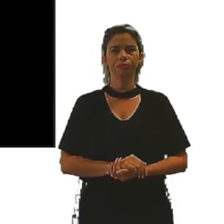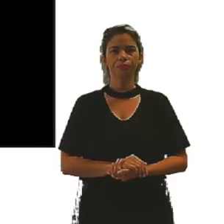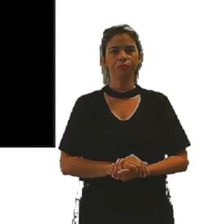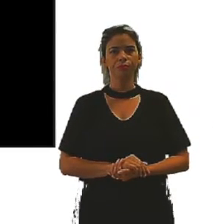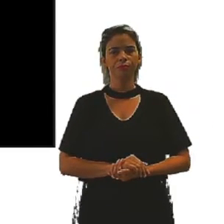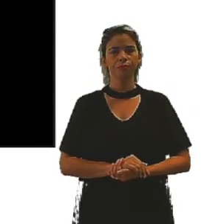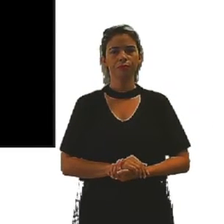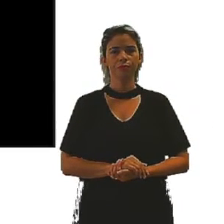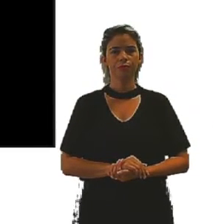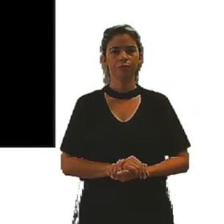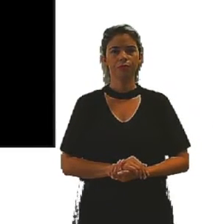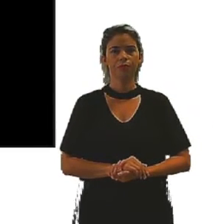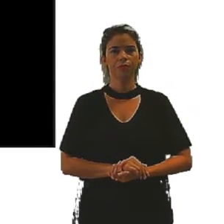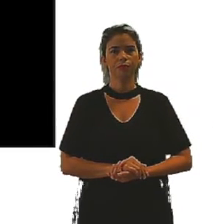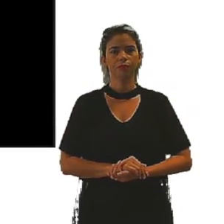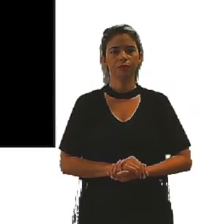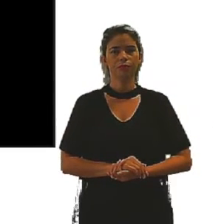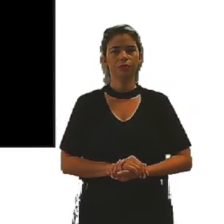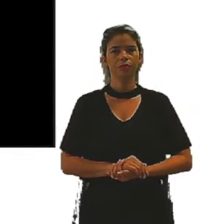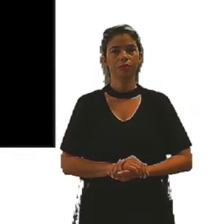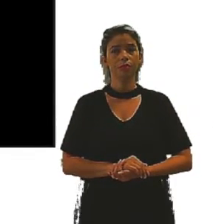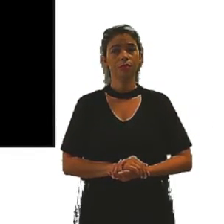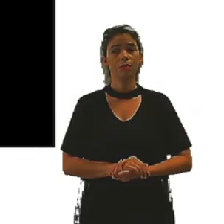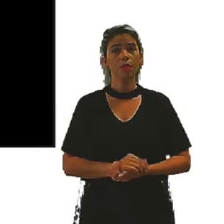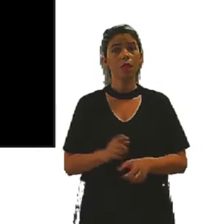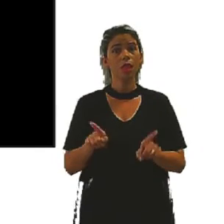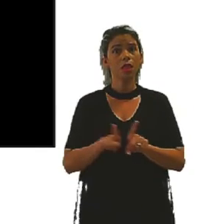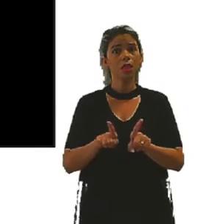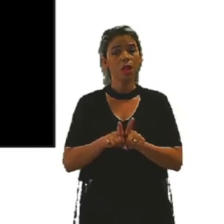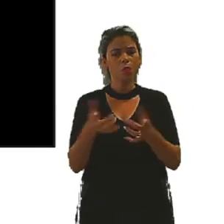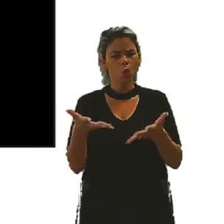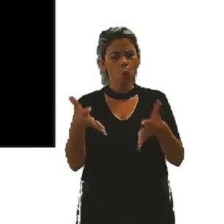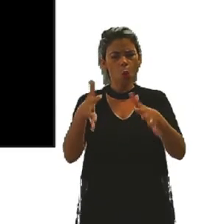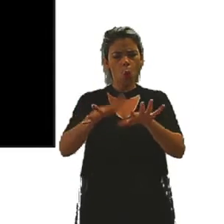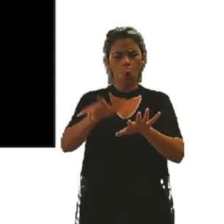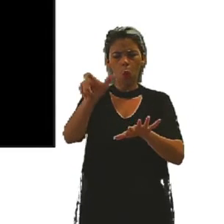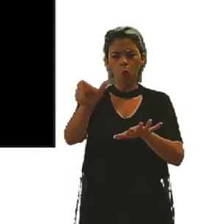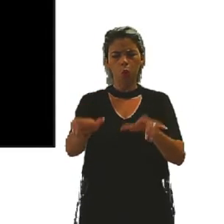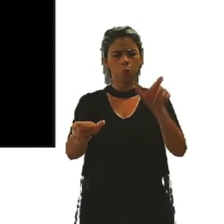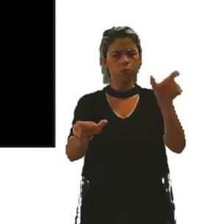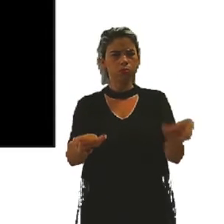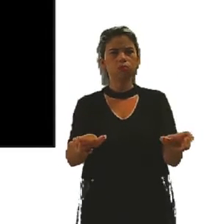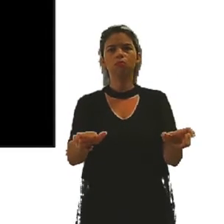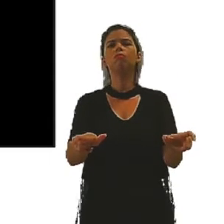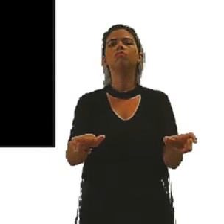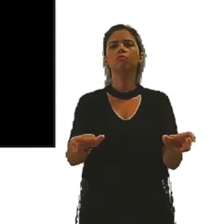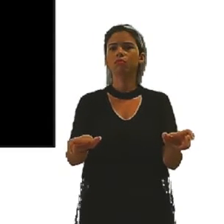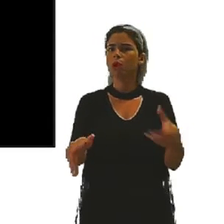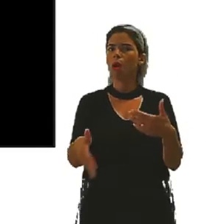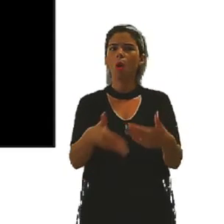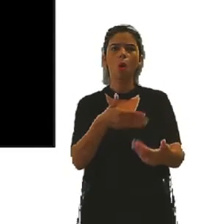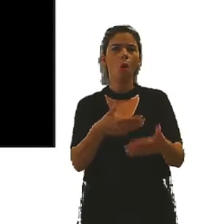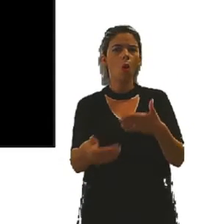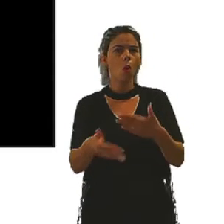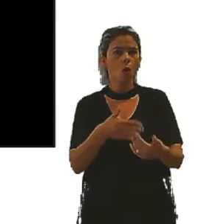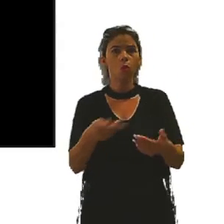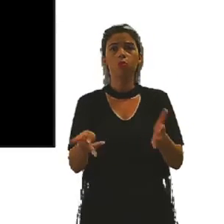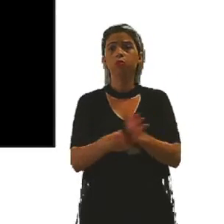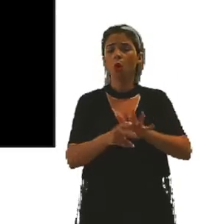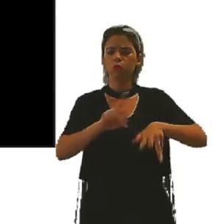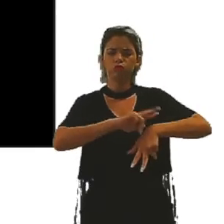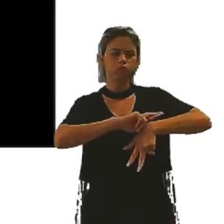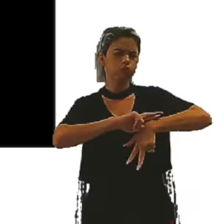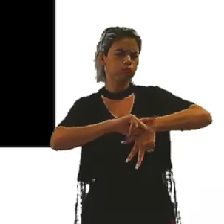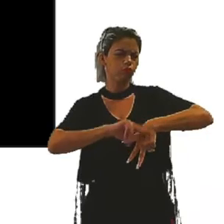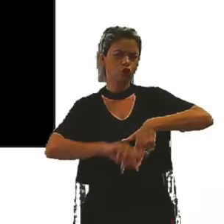ela possa... também incluir no seu sujeito passivo outros gêneros, não